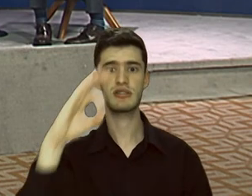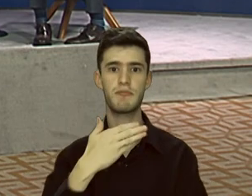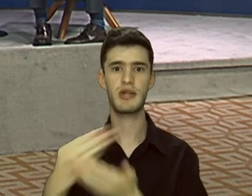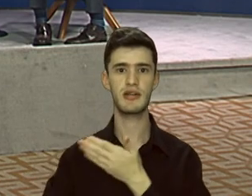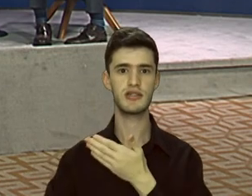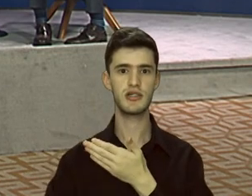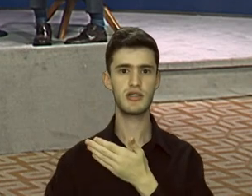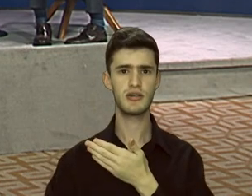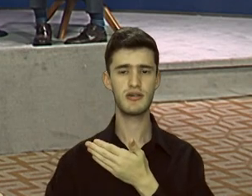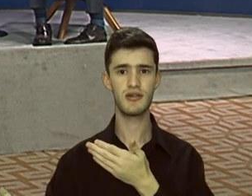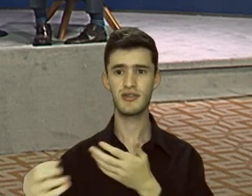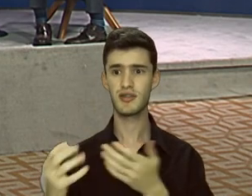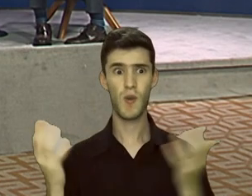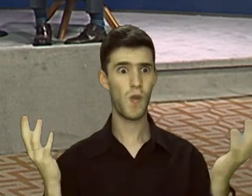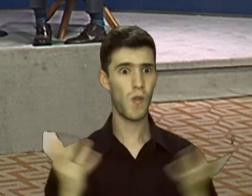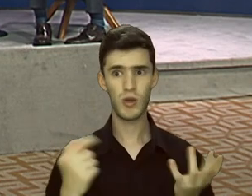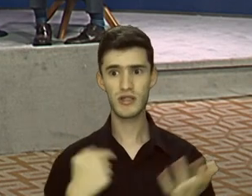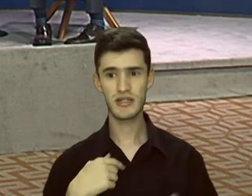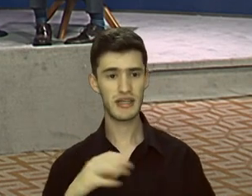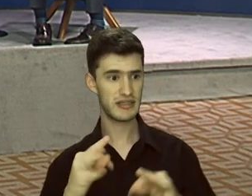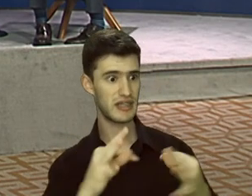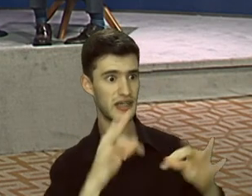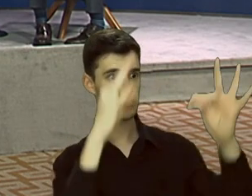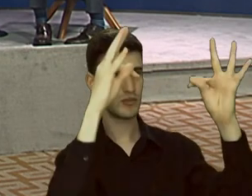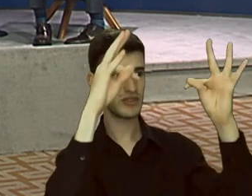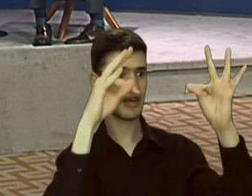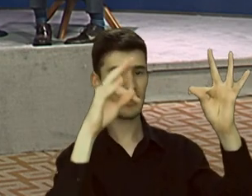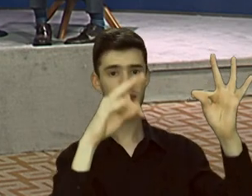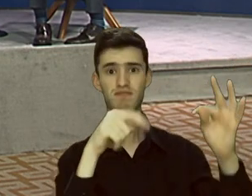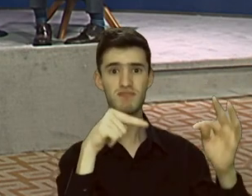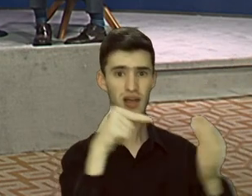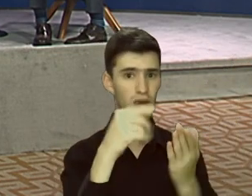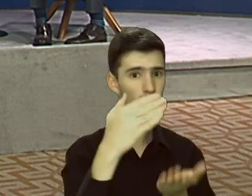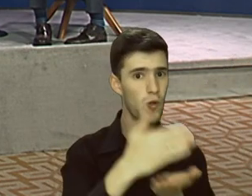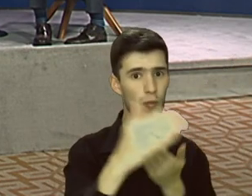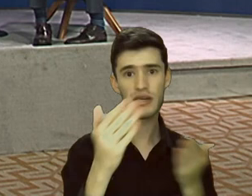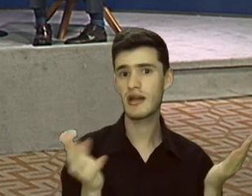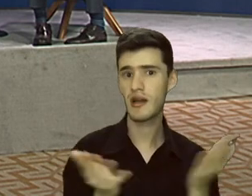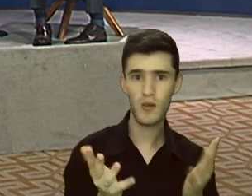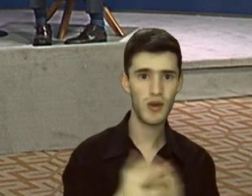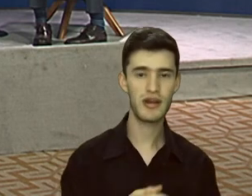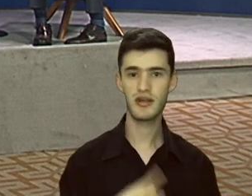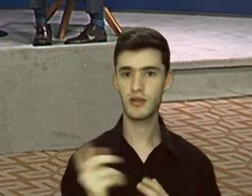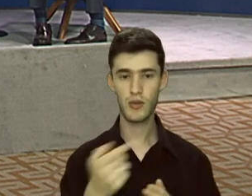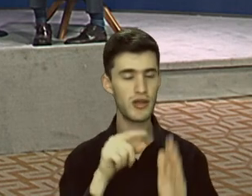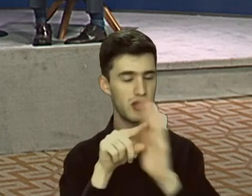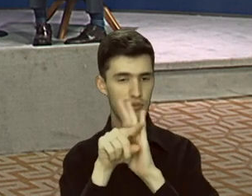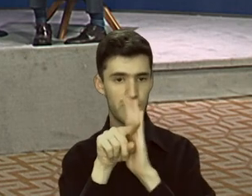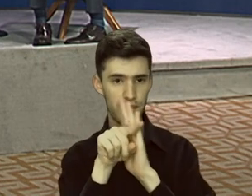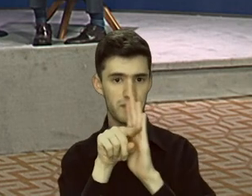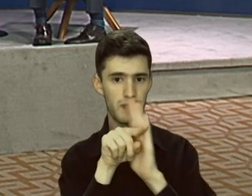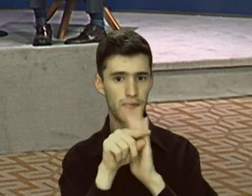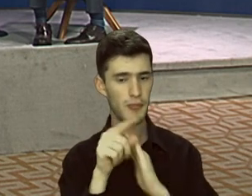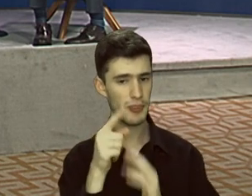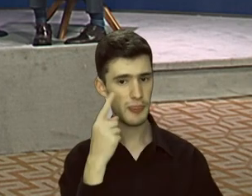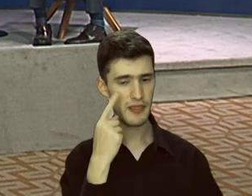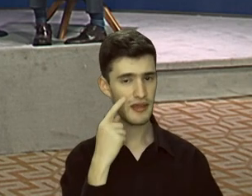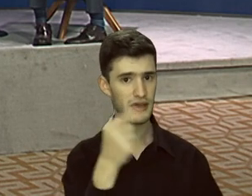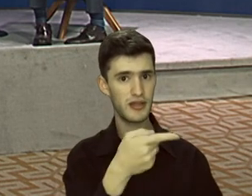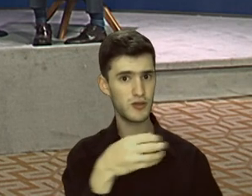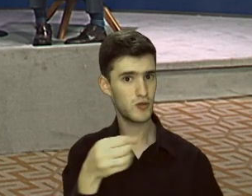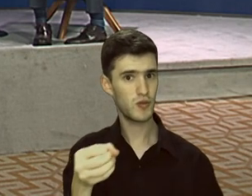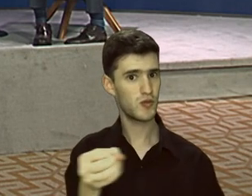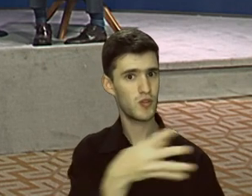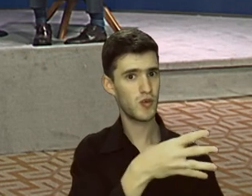produtor né então esse tipo de tecnologia tá Nascente a gente tem acompanhado a gente está a gente tá tá evoluindo com algumas